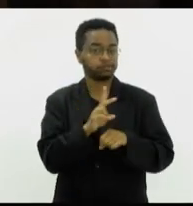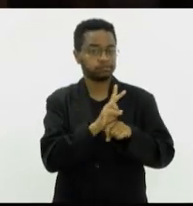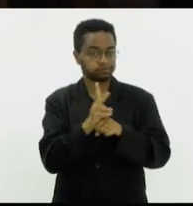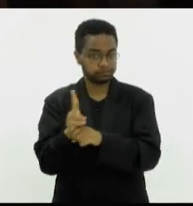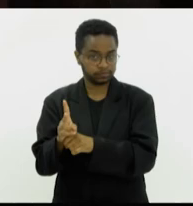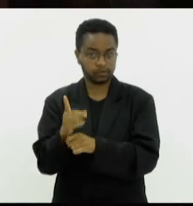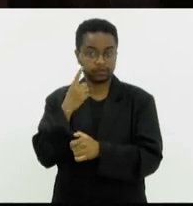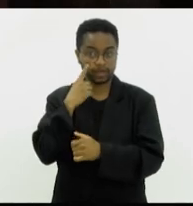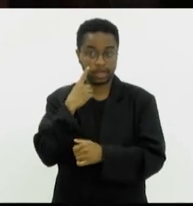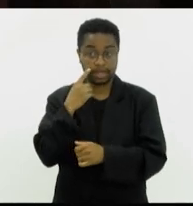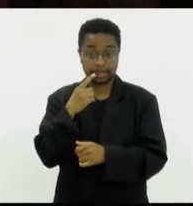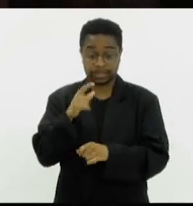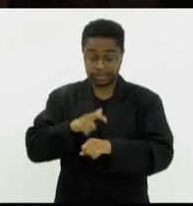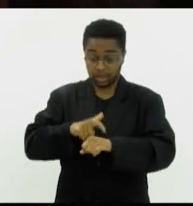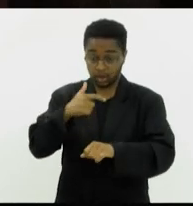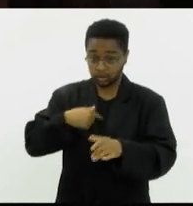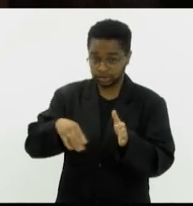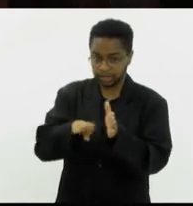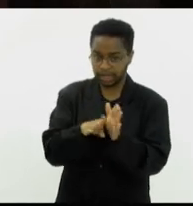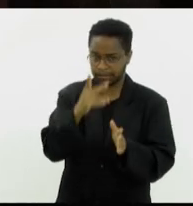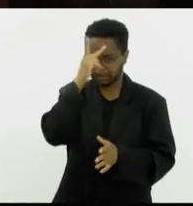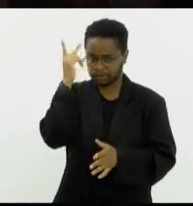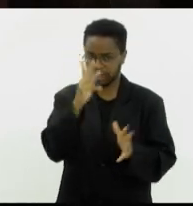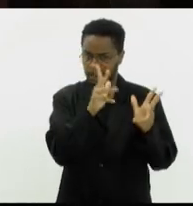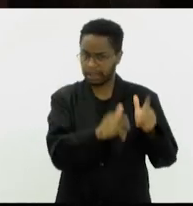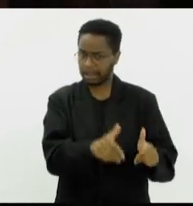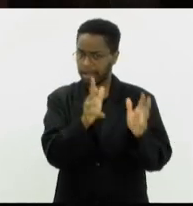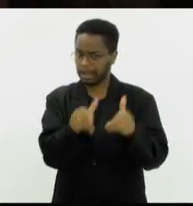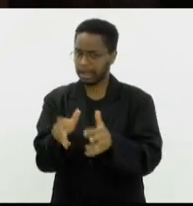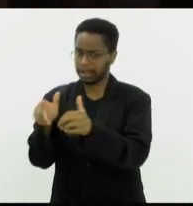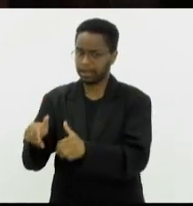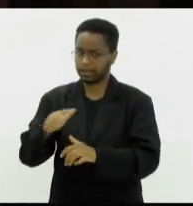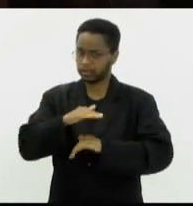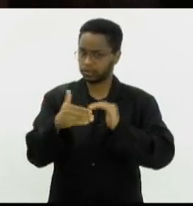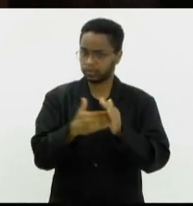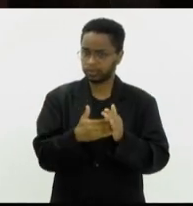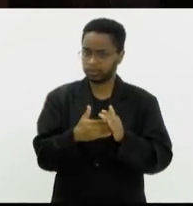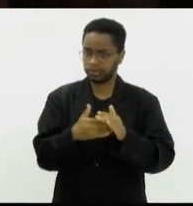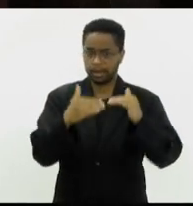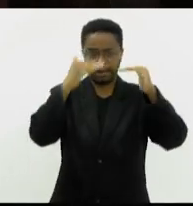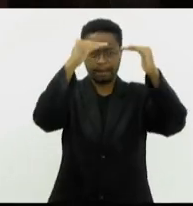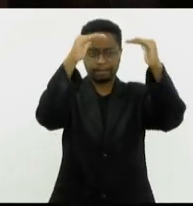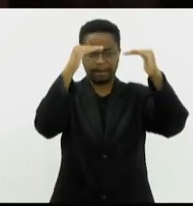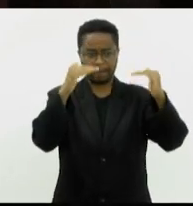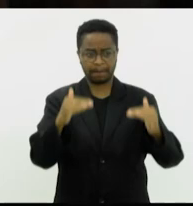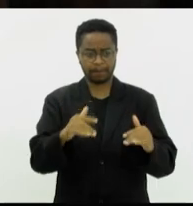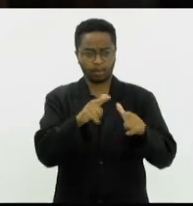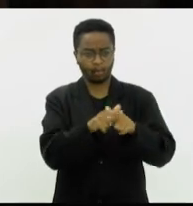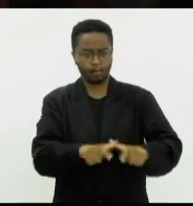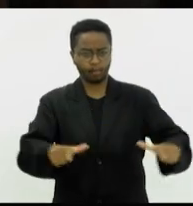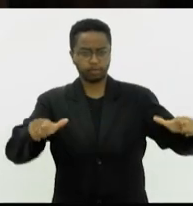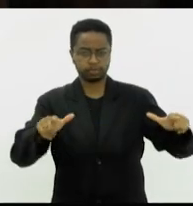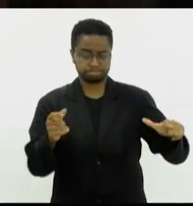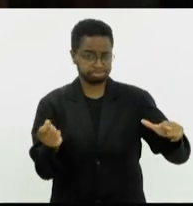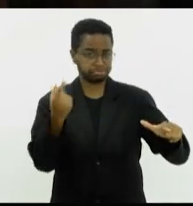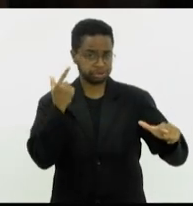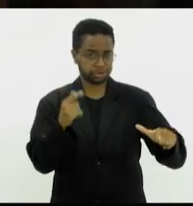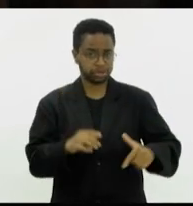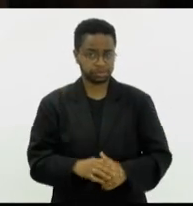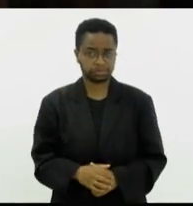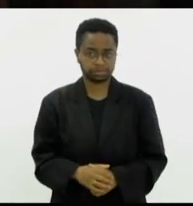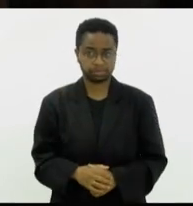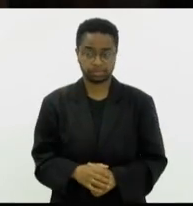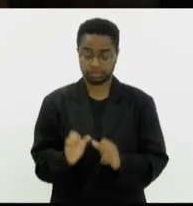nada quando eu cheguei tavam fazendo limpeza as prateleiras estavam cara as prateleiras vazias muito estranho